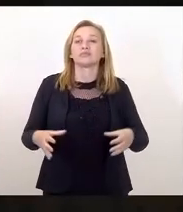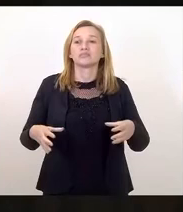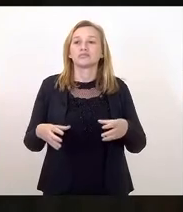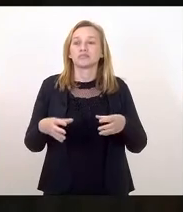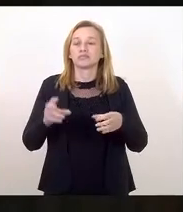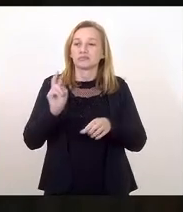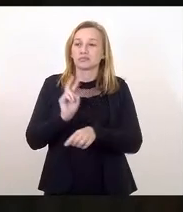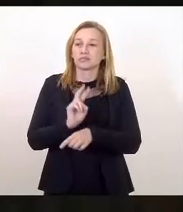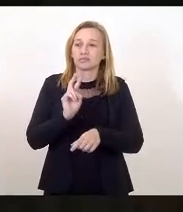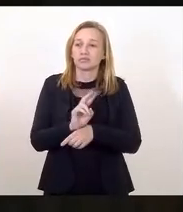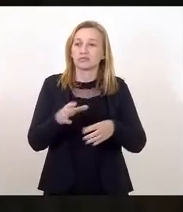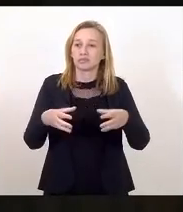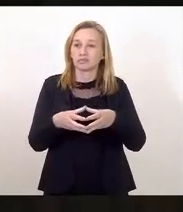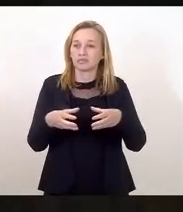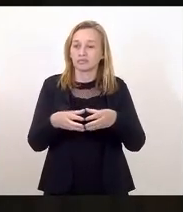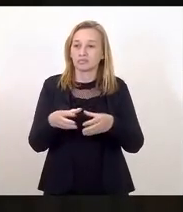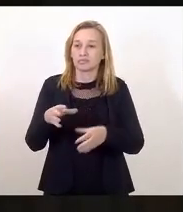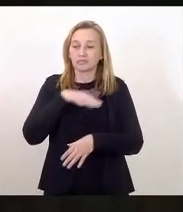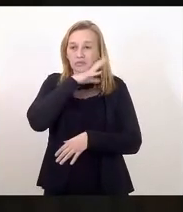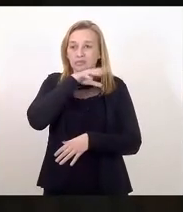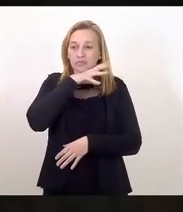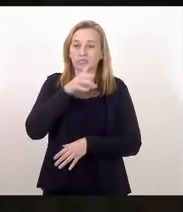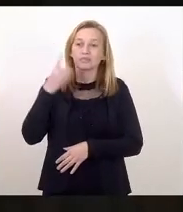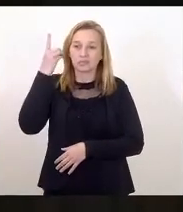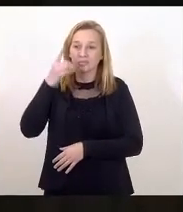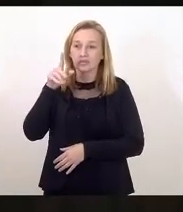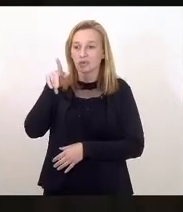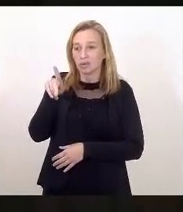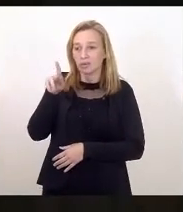Proteção dos Animais, deputado Pedro Ricardo.